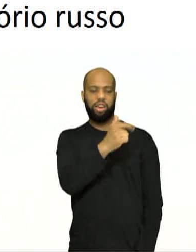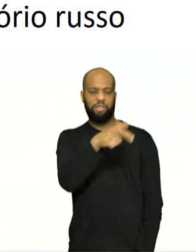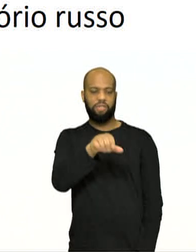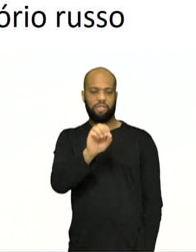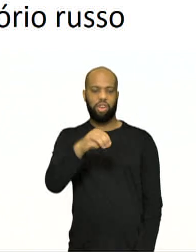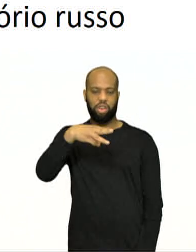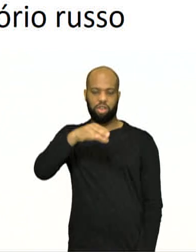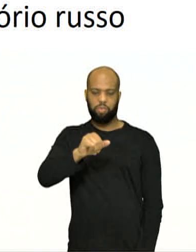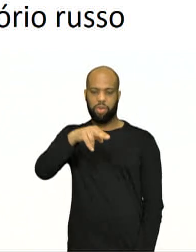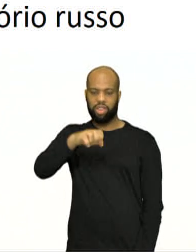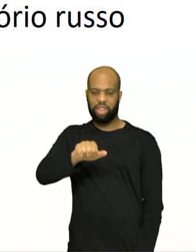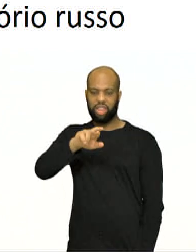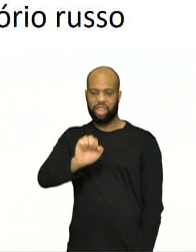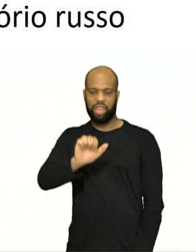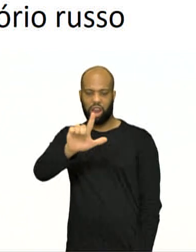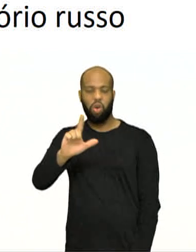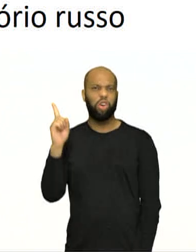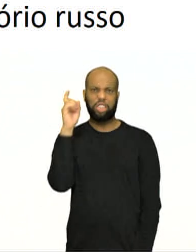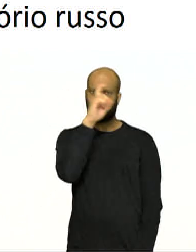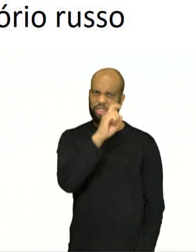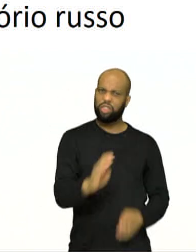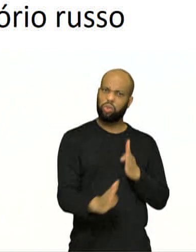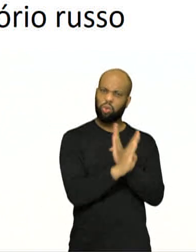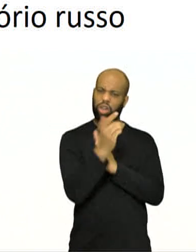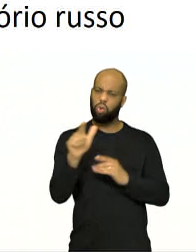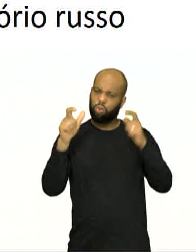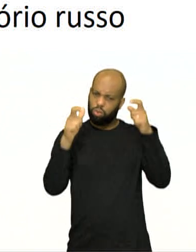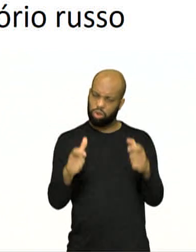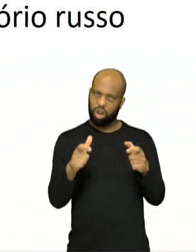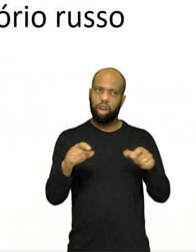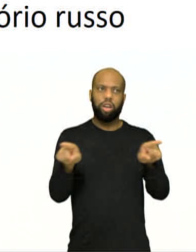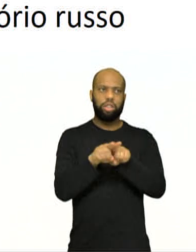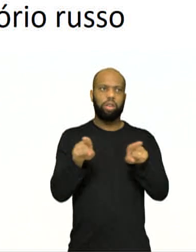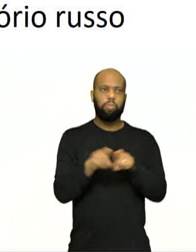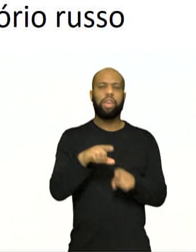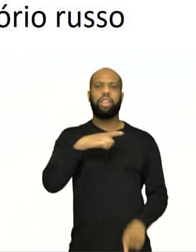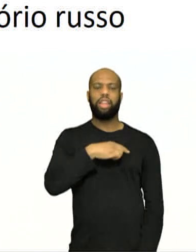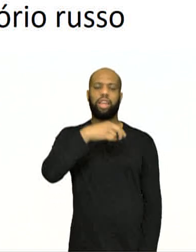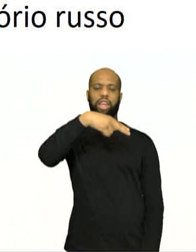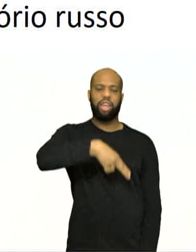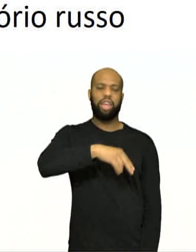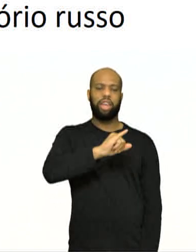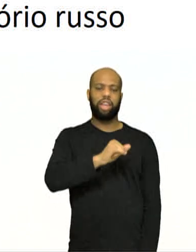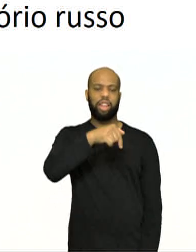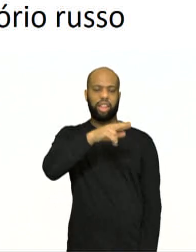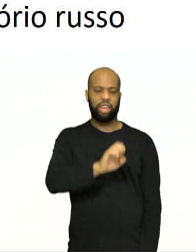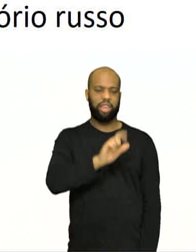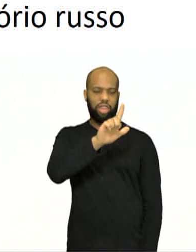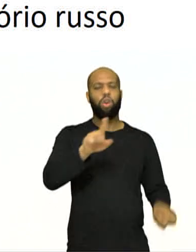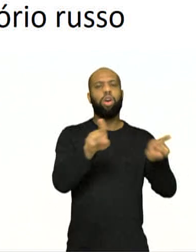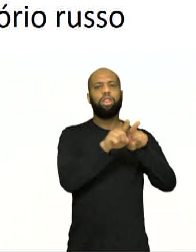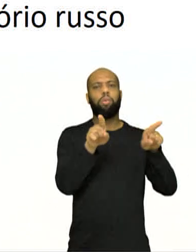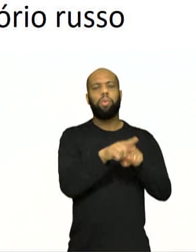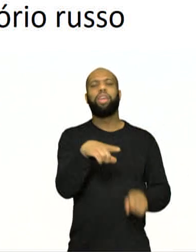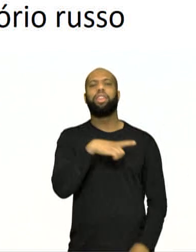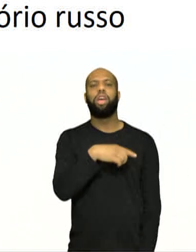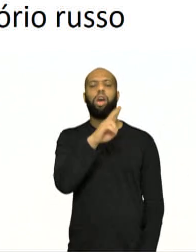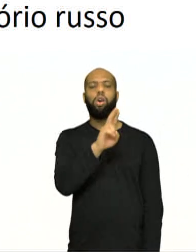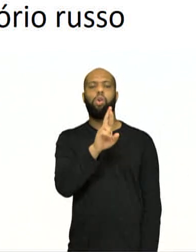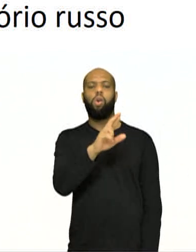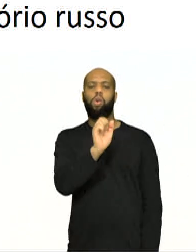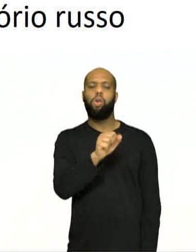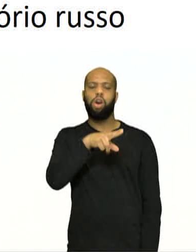bem raro de encontrar em outros lugares do mundo. Eles também têm bastante níquel, eles vão ter urânio, que é muito importante